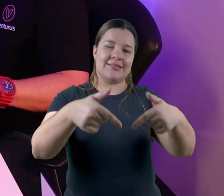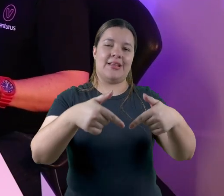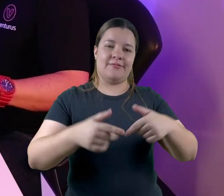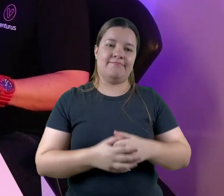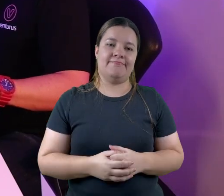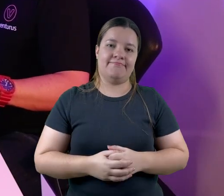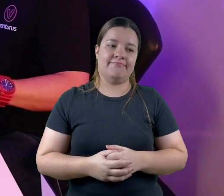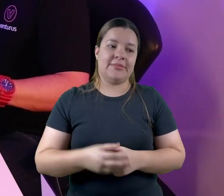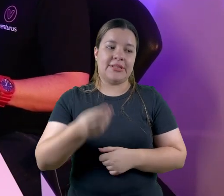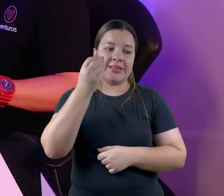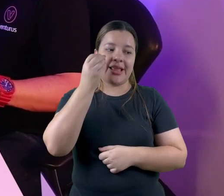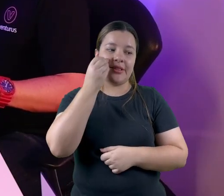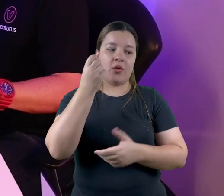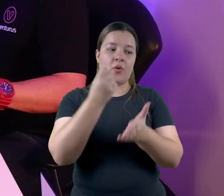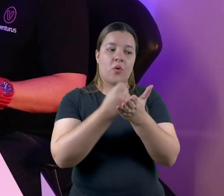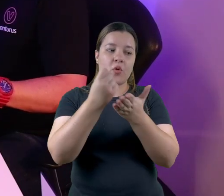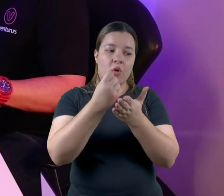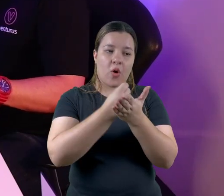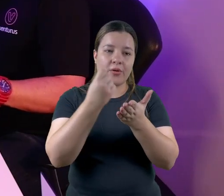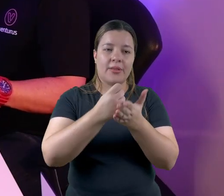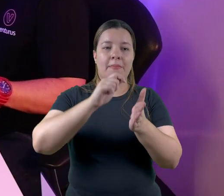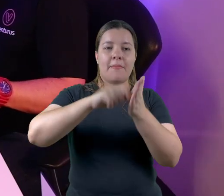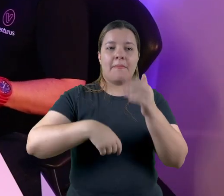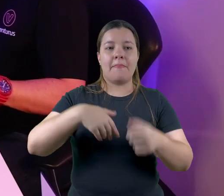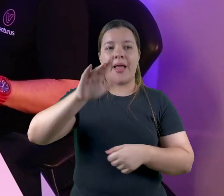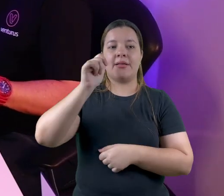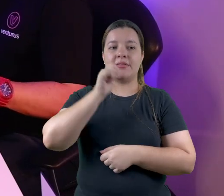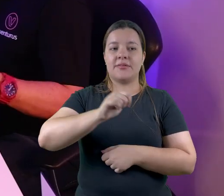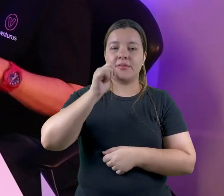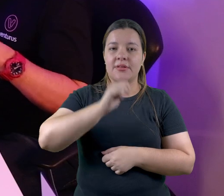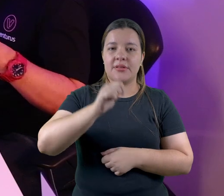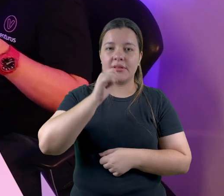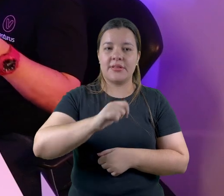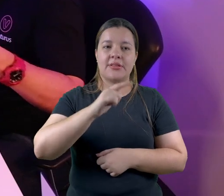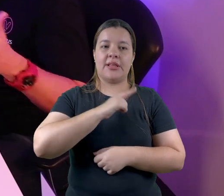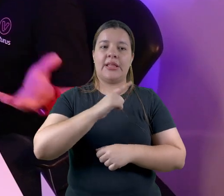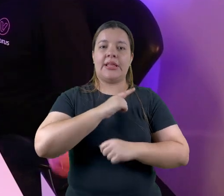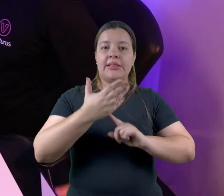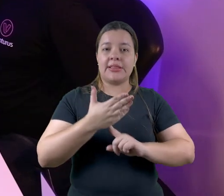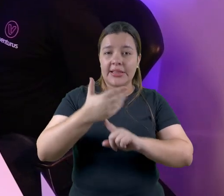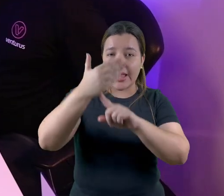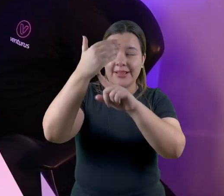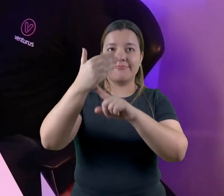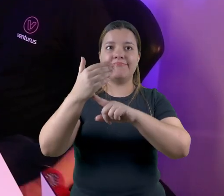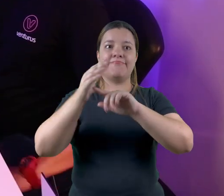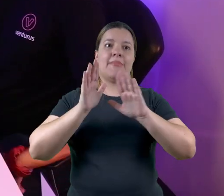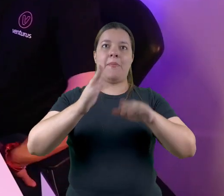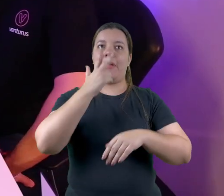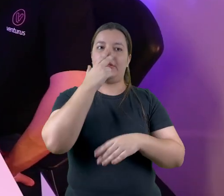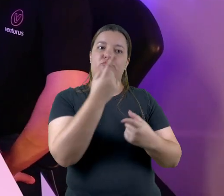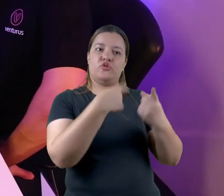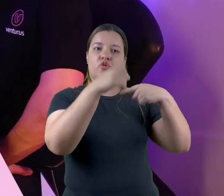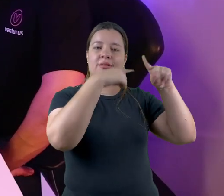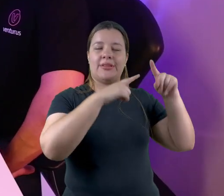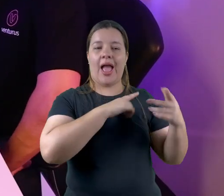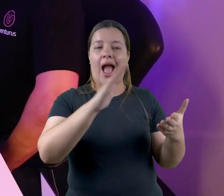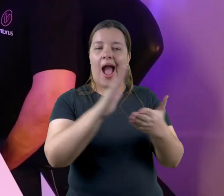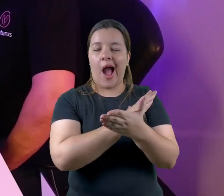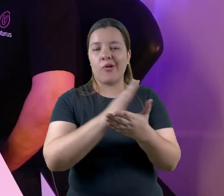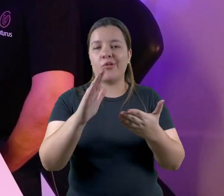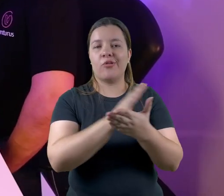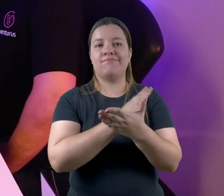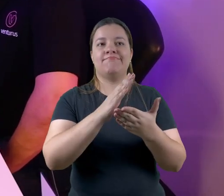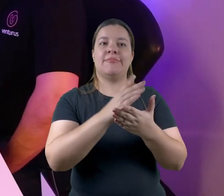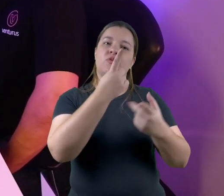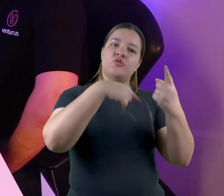e e a gente tentou contratar né mais meninas dessas HR teex mas não não foi tão bem sucedido teve